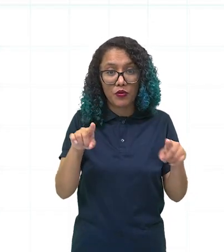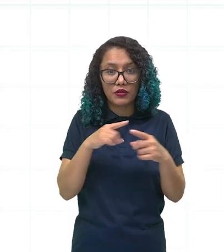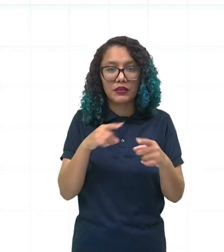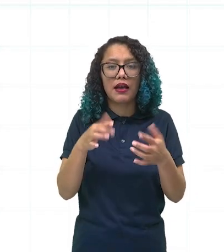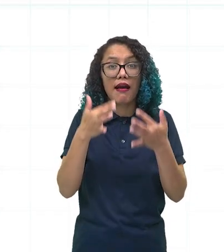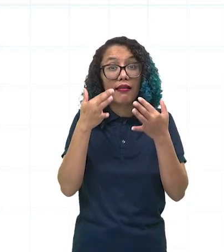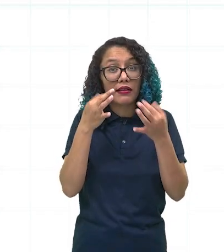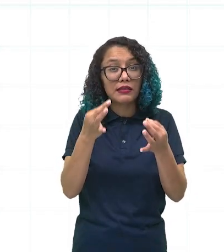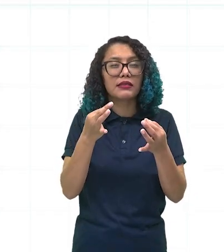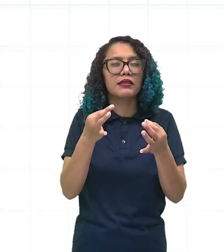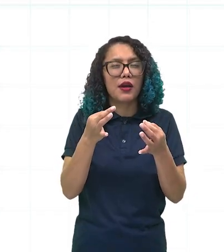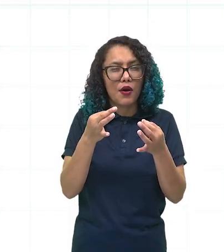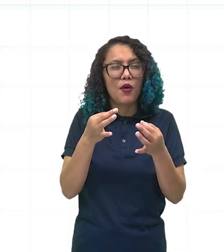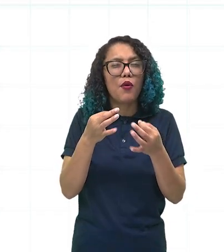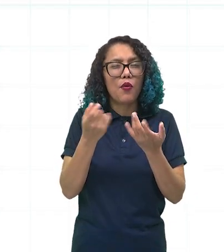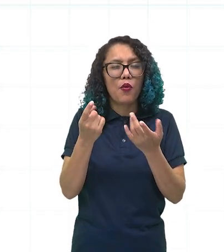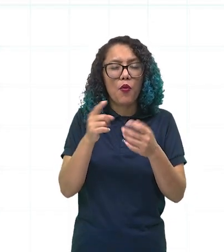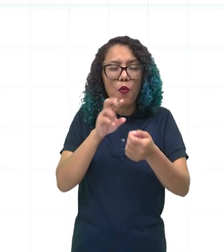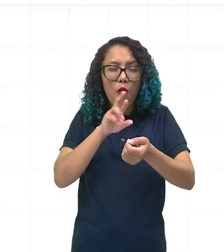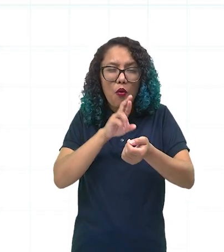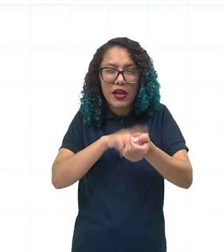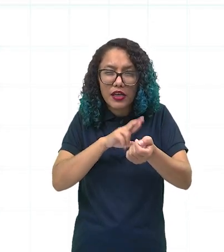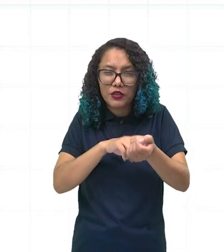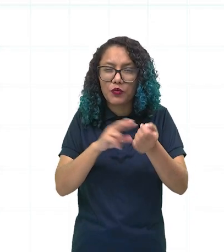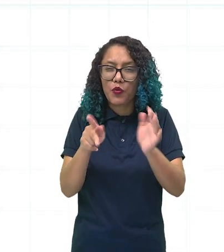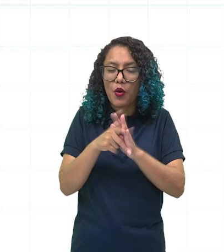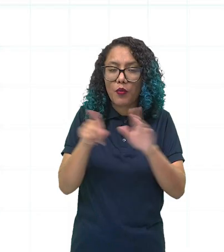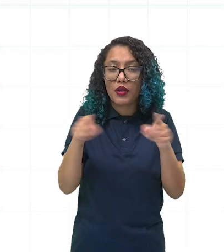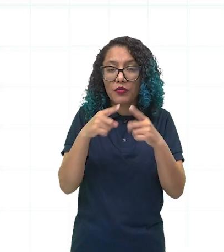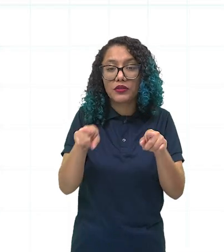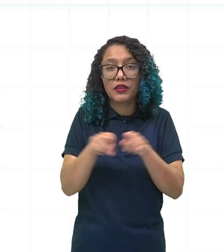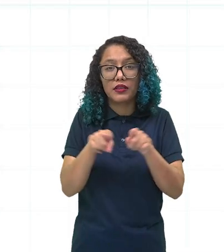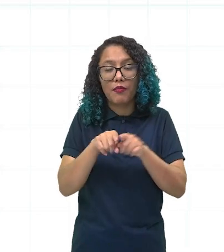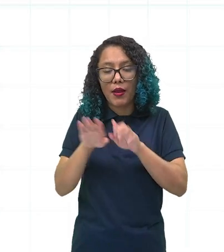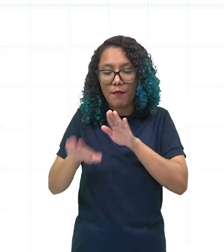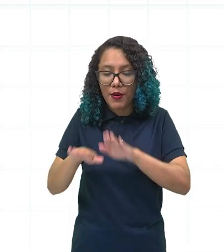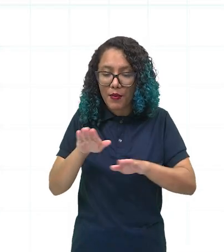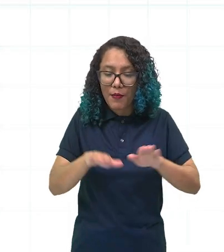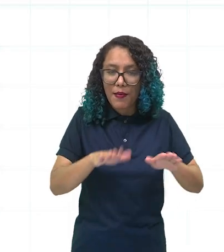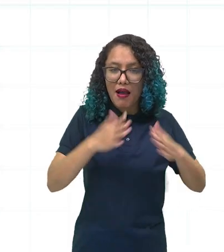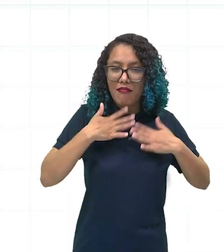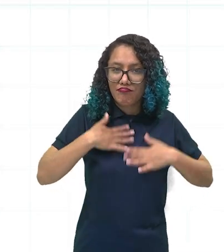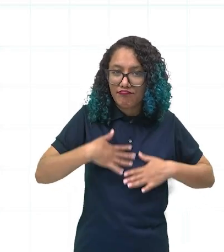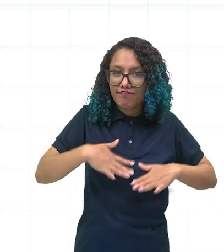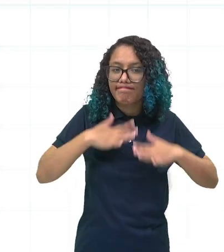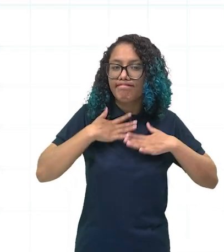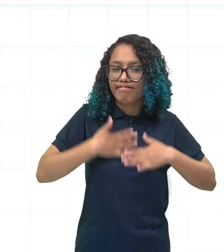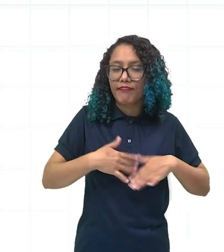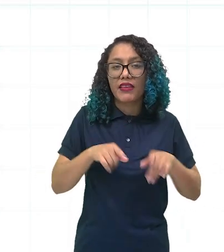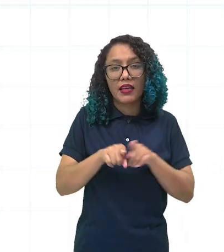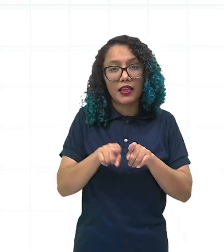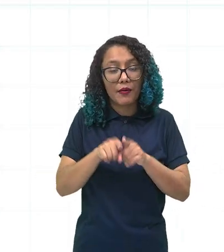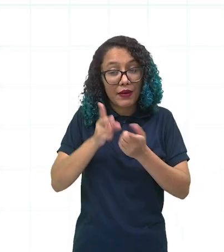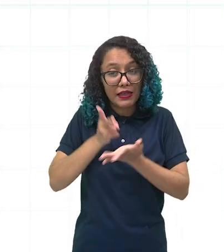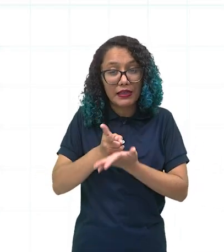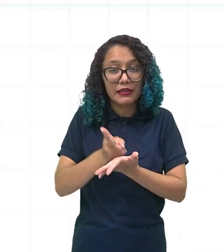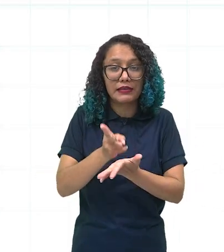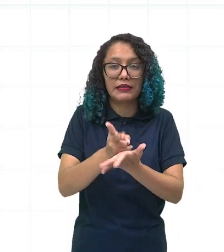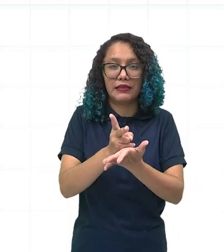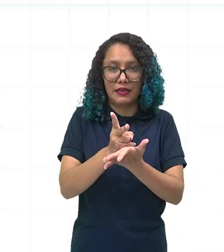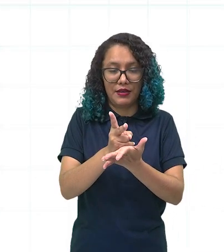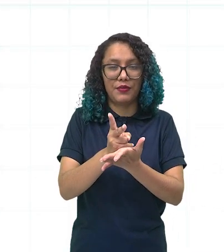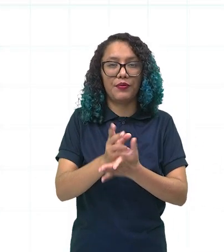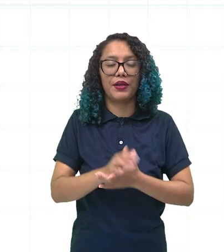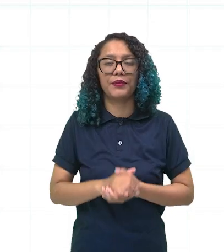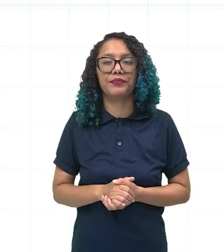ritmo da música e manter os passos suaves e contínuos, né? Então, diante disso daí, diante